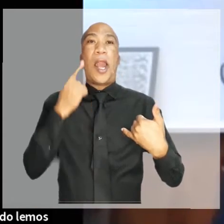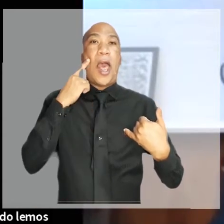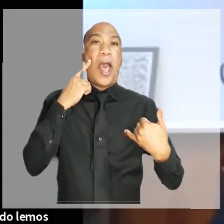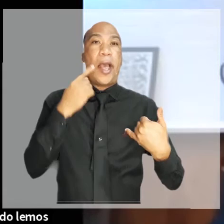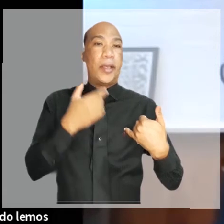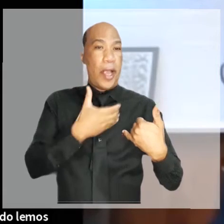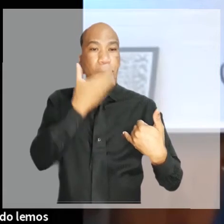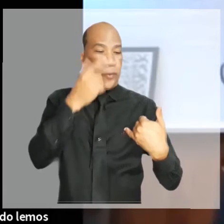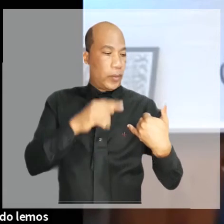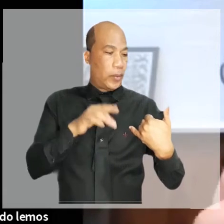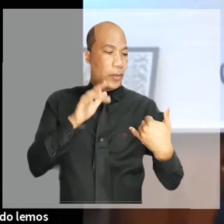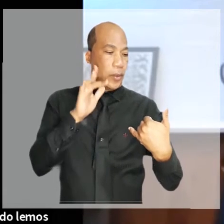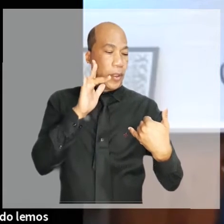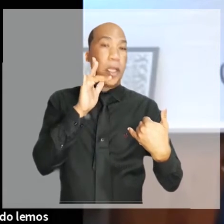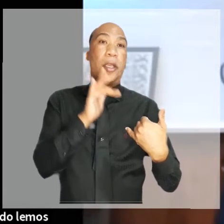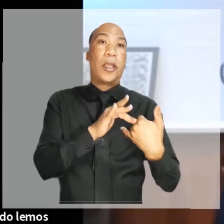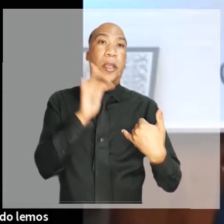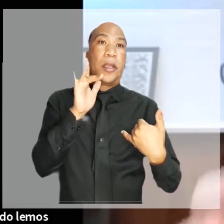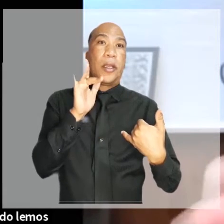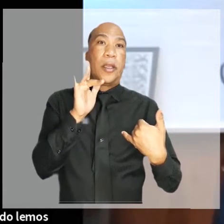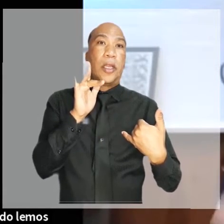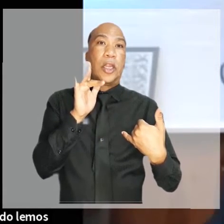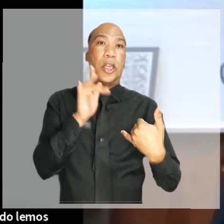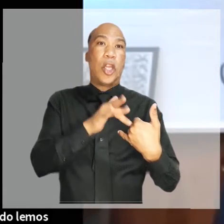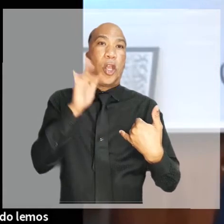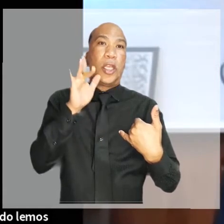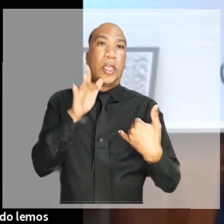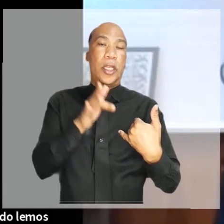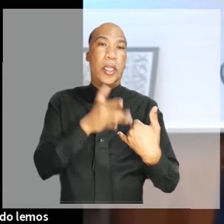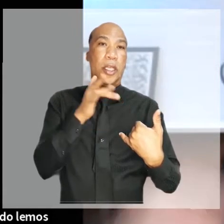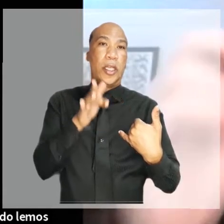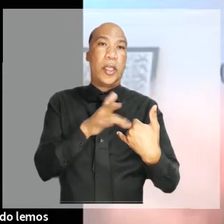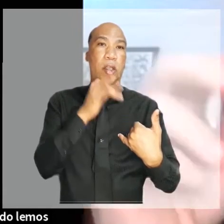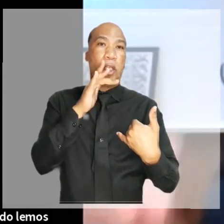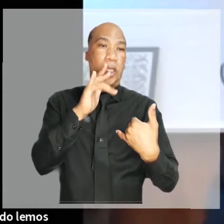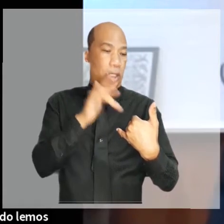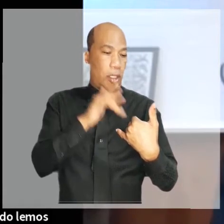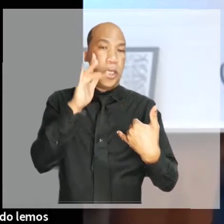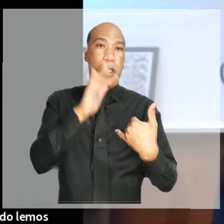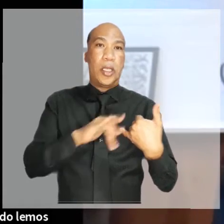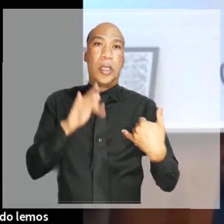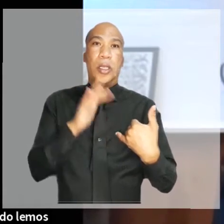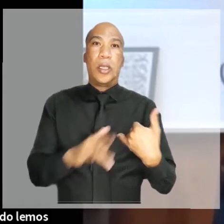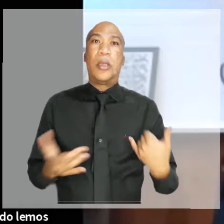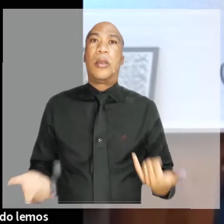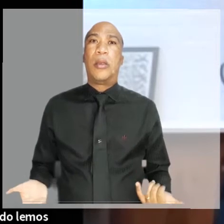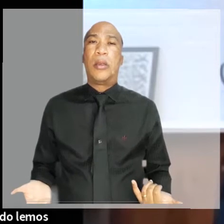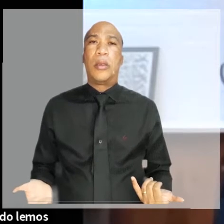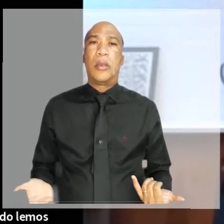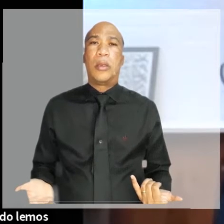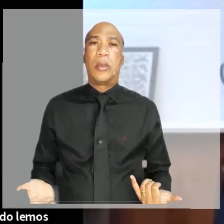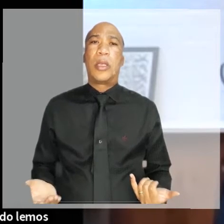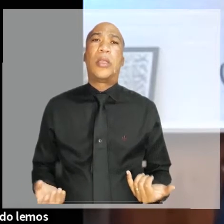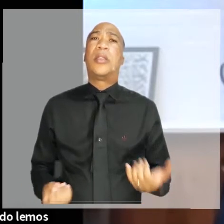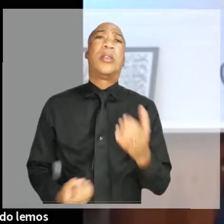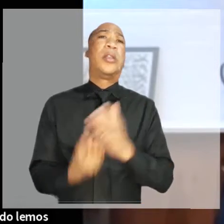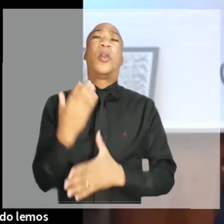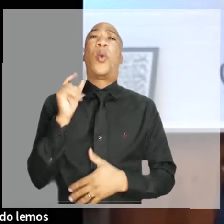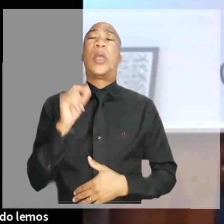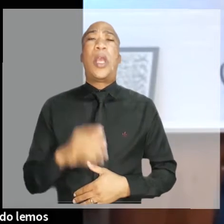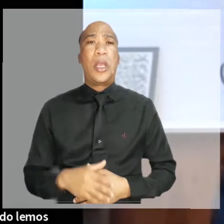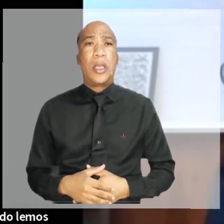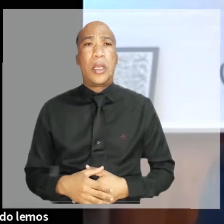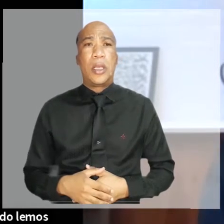também resultante de pesquisa pública em que você fez ali anos e anos de pesquisa financiada por